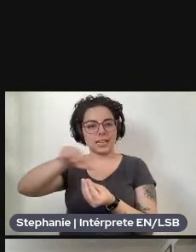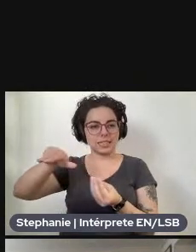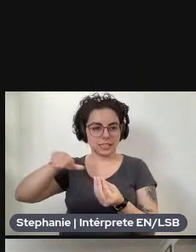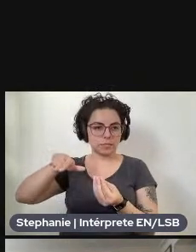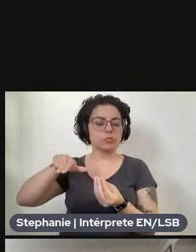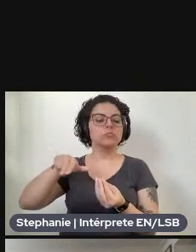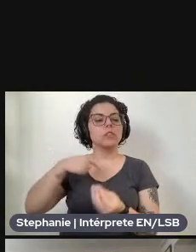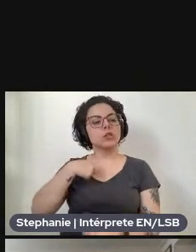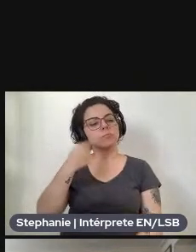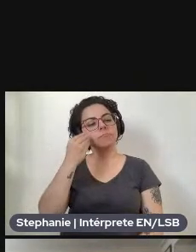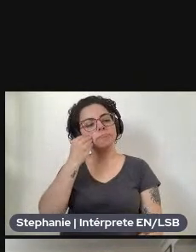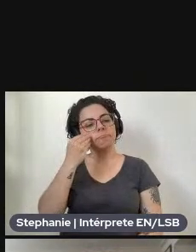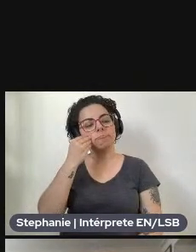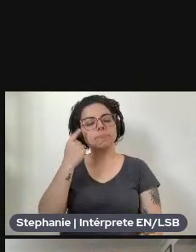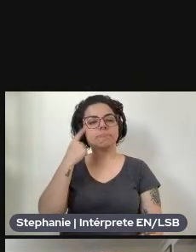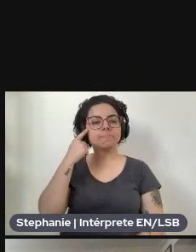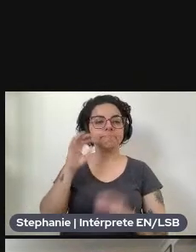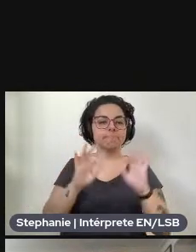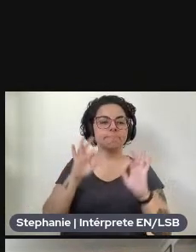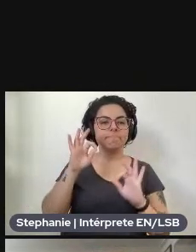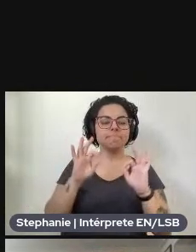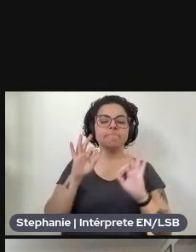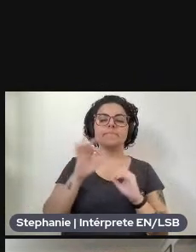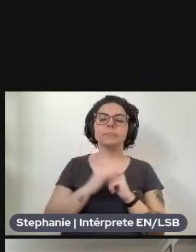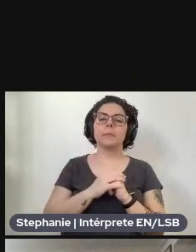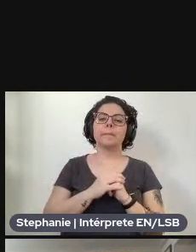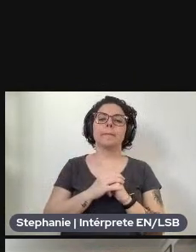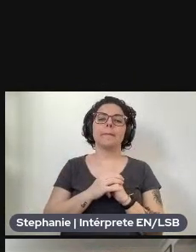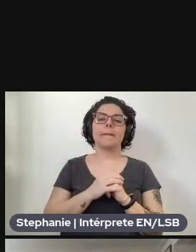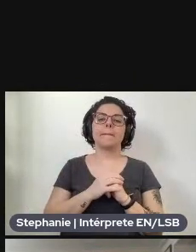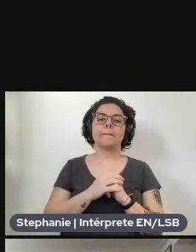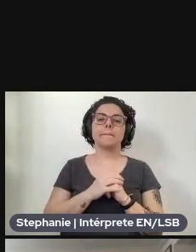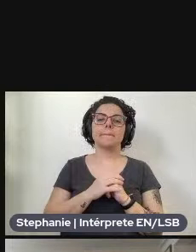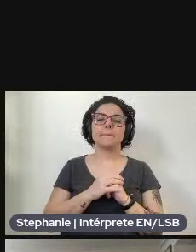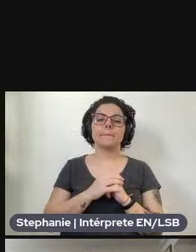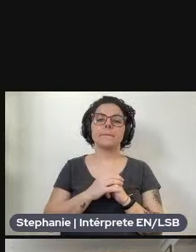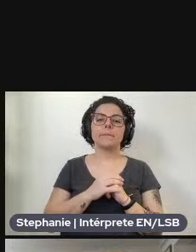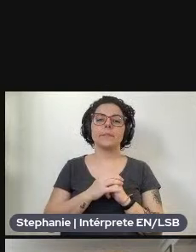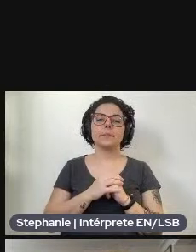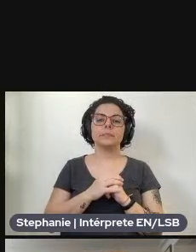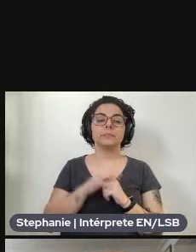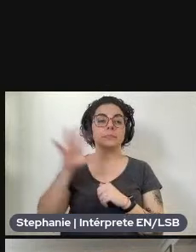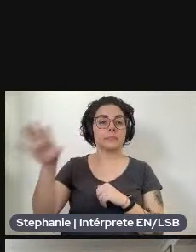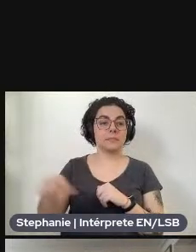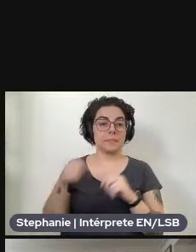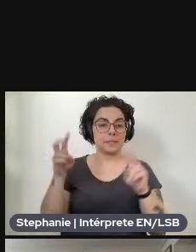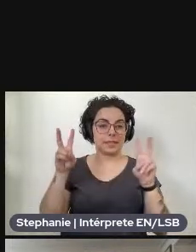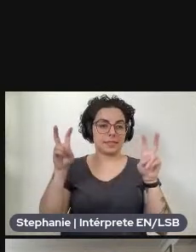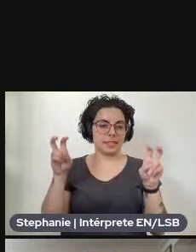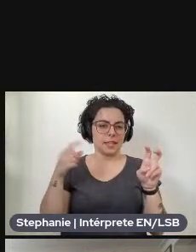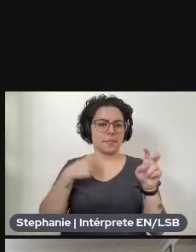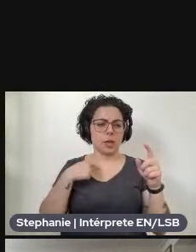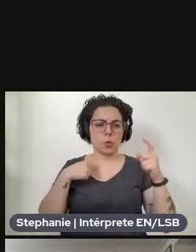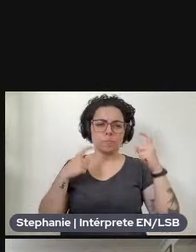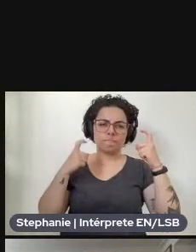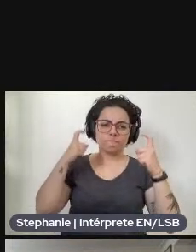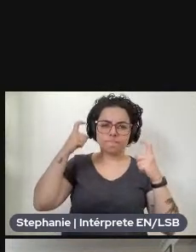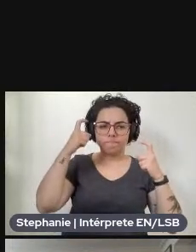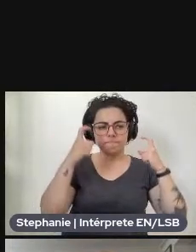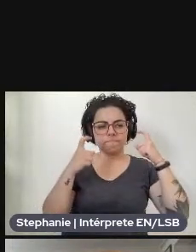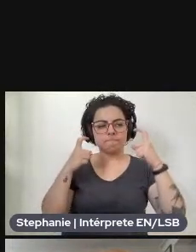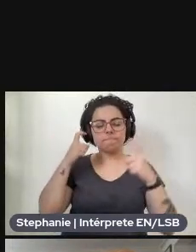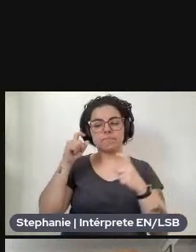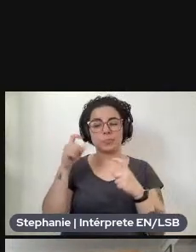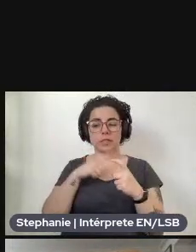tentei trazer uma preocupação que é minha relativamente a como lidar com aspectos que eu acho que